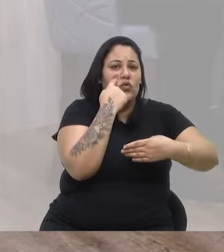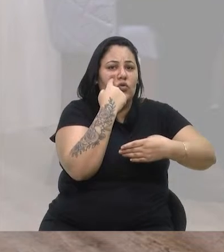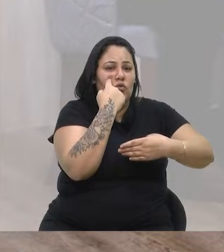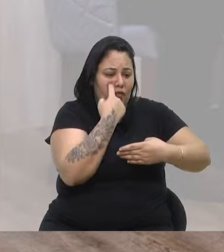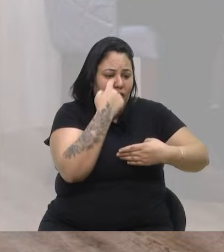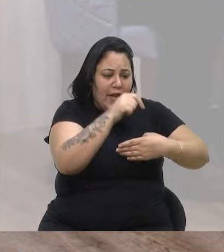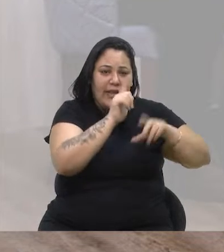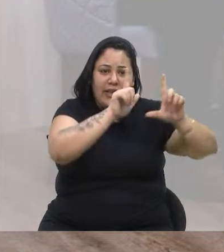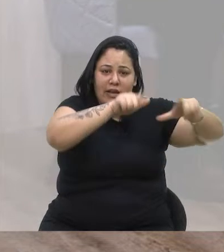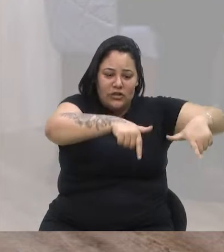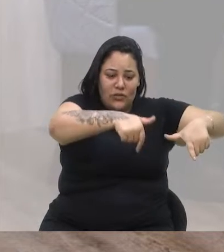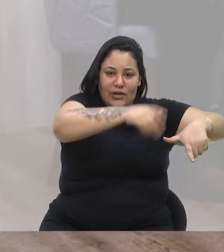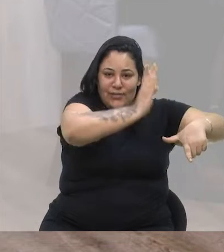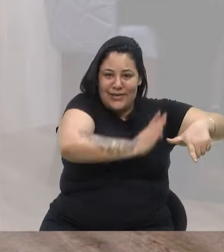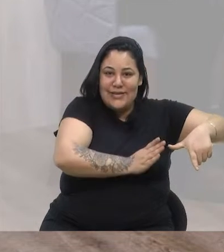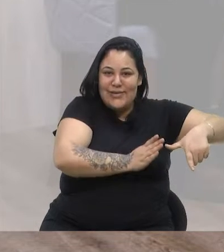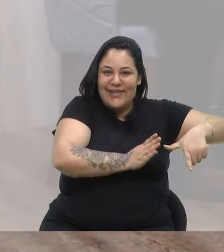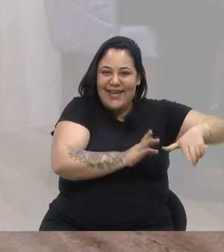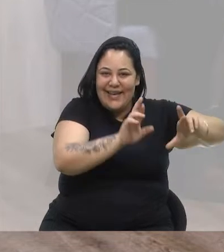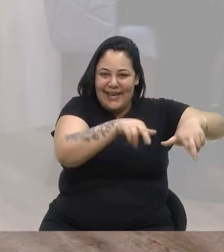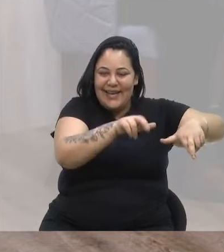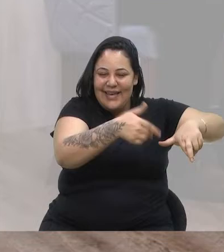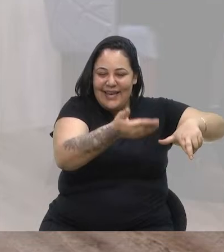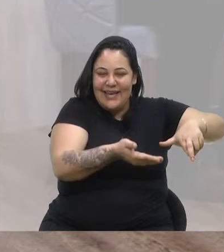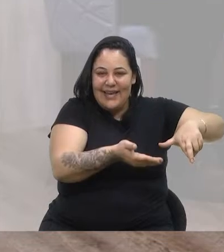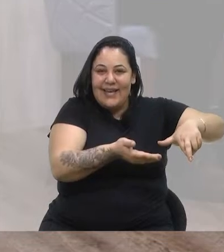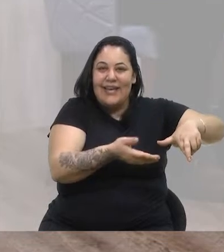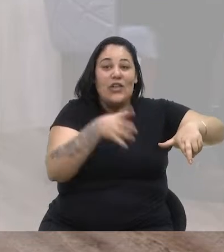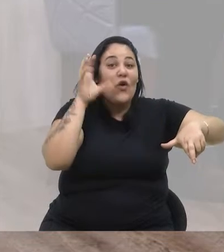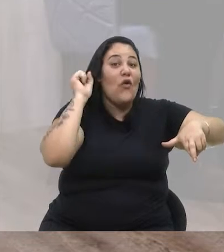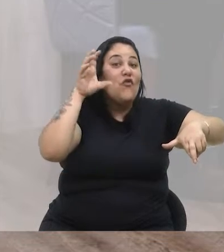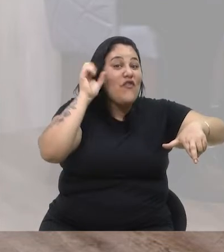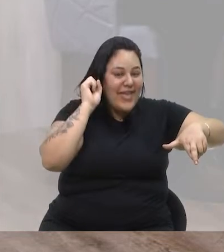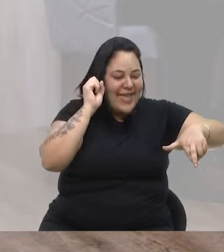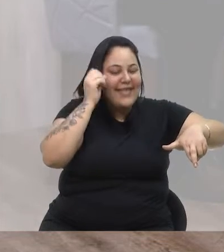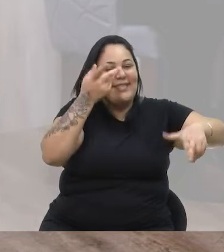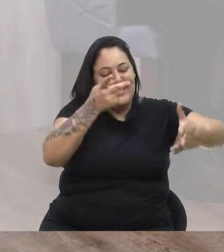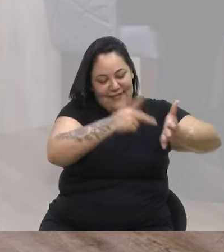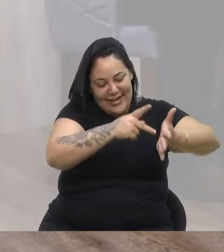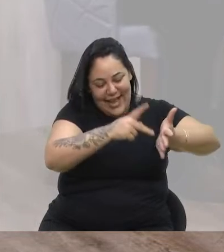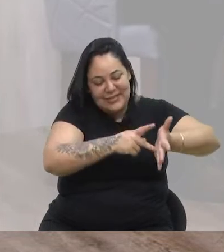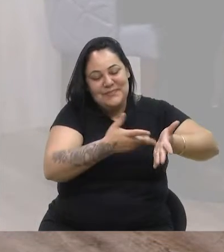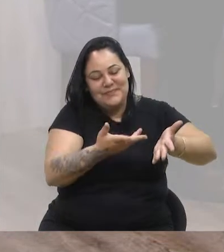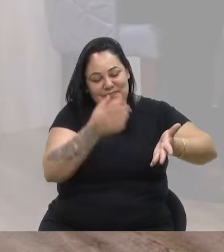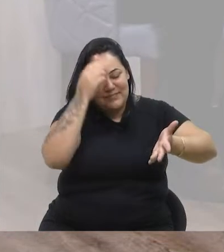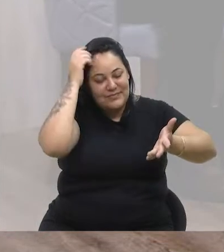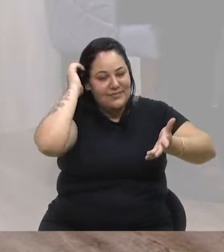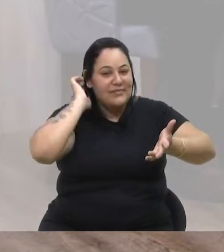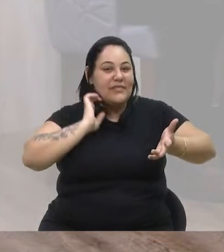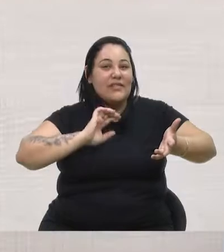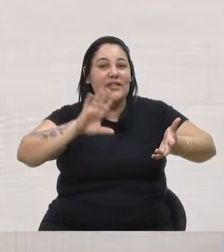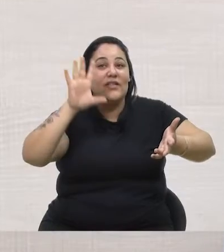1, quem for ver, que passa aqui na nossa região, a gente traz... Quem for ouvir. Quem for ouvir